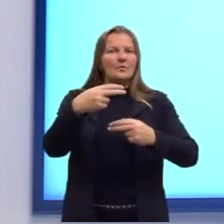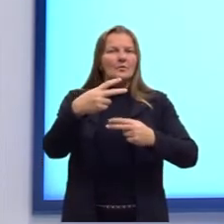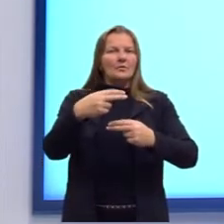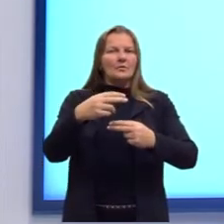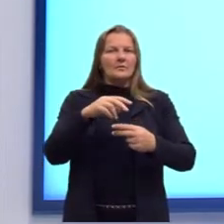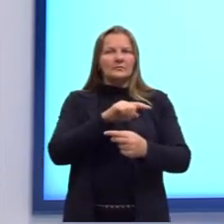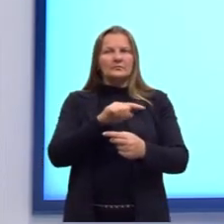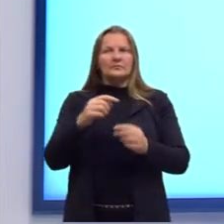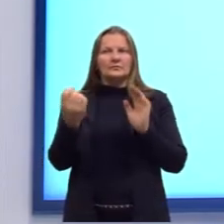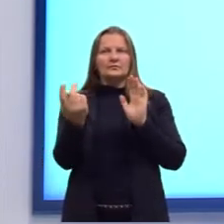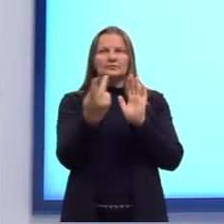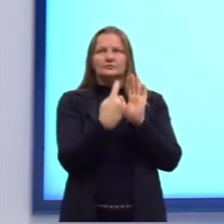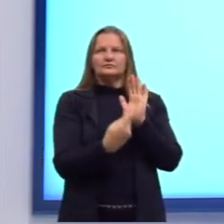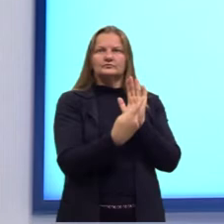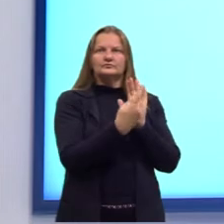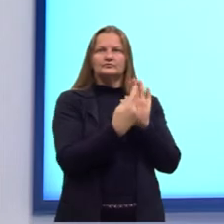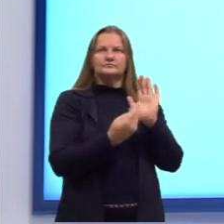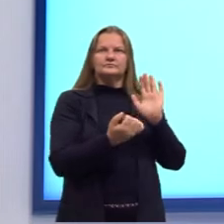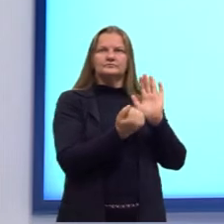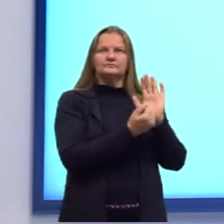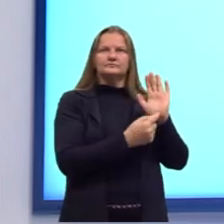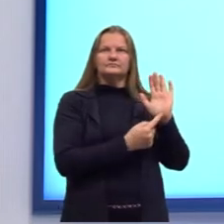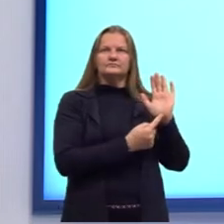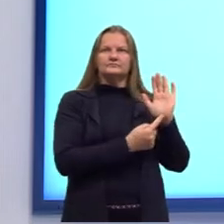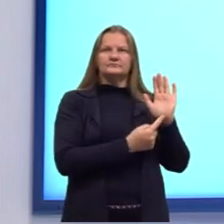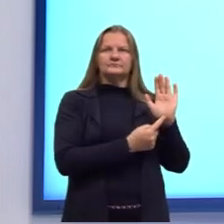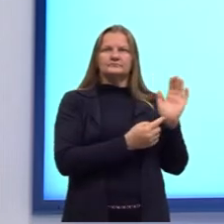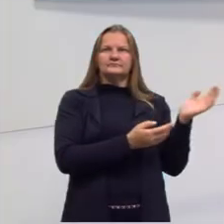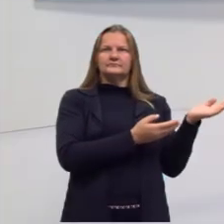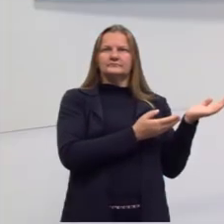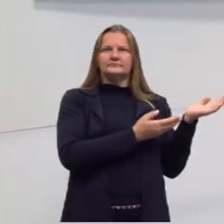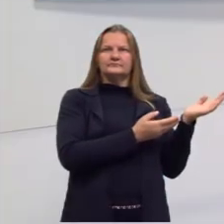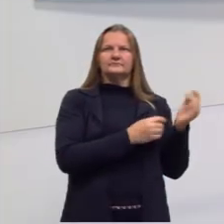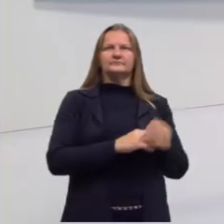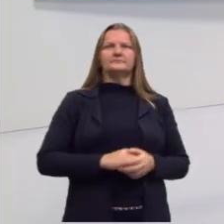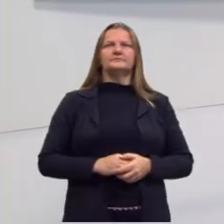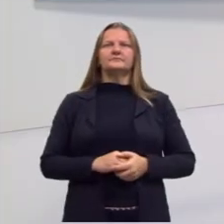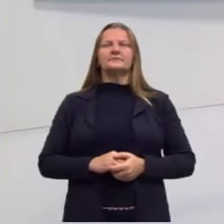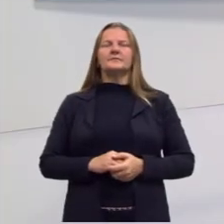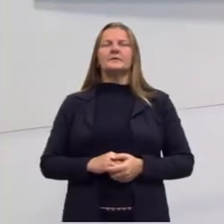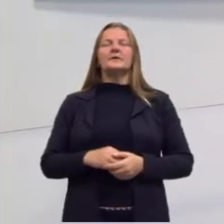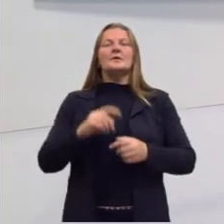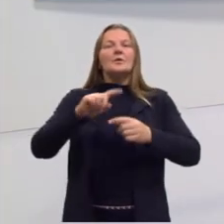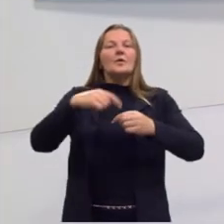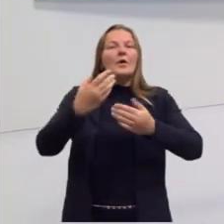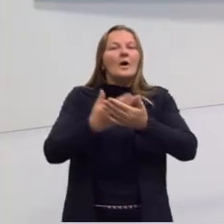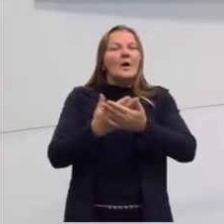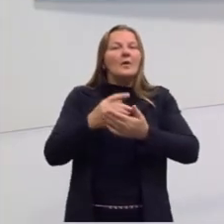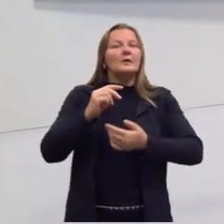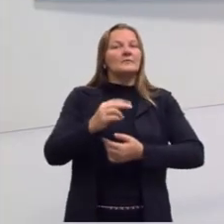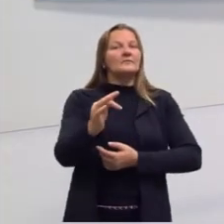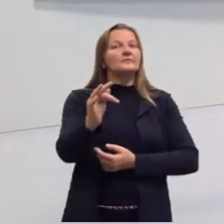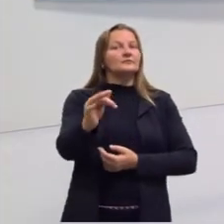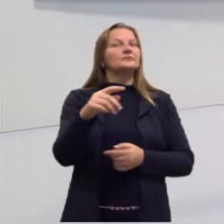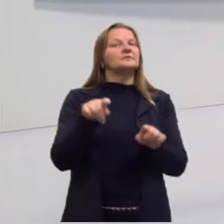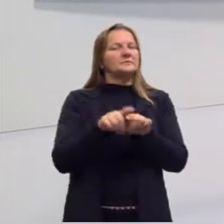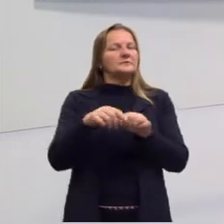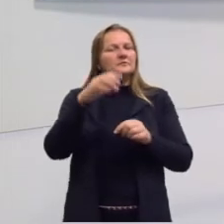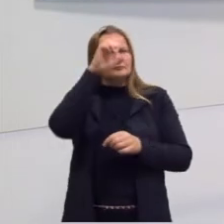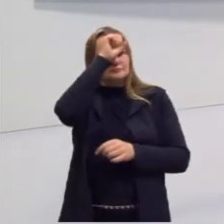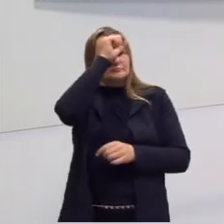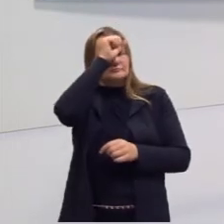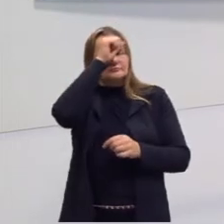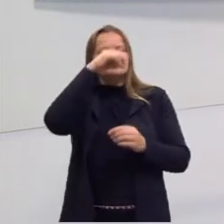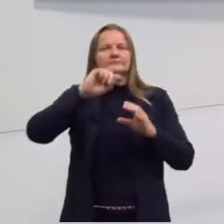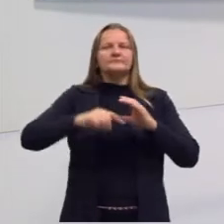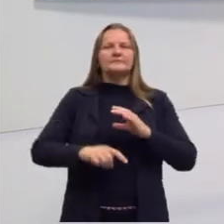é esse desenho aqui tá claro a gente vai ver isso né também nas próximas aulas hoje o que a gente vai focar